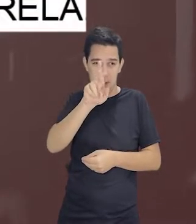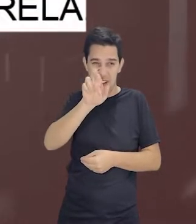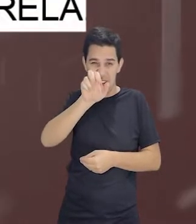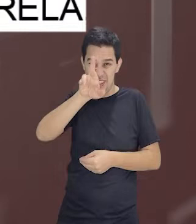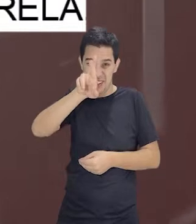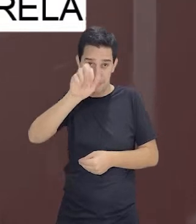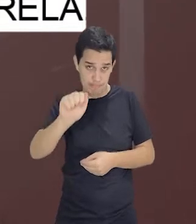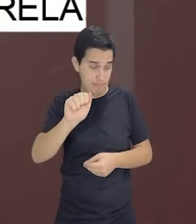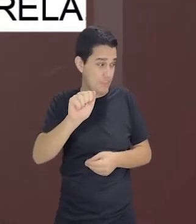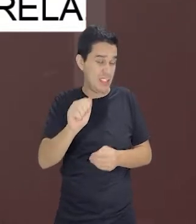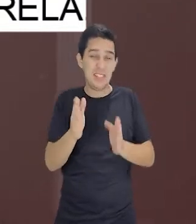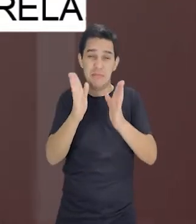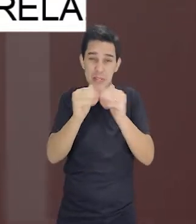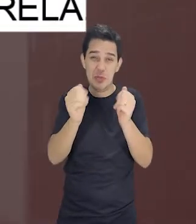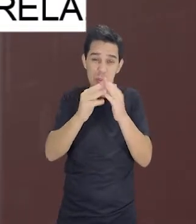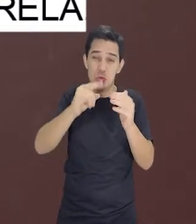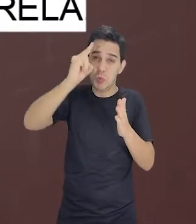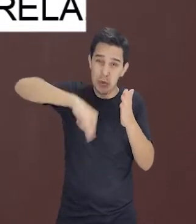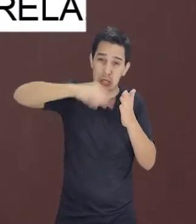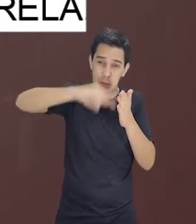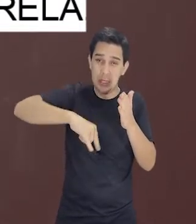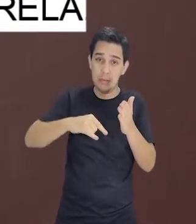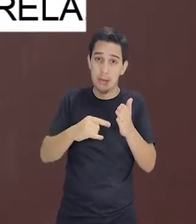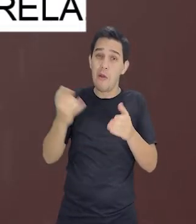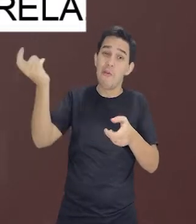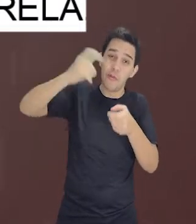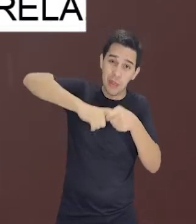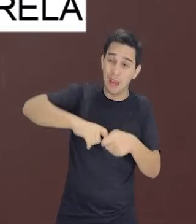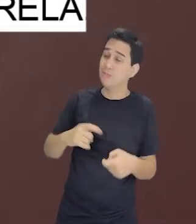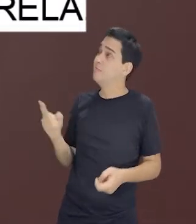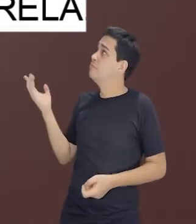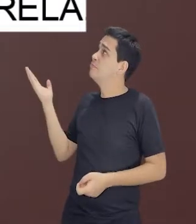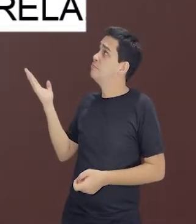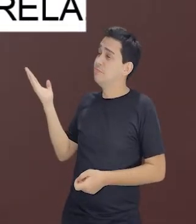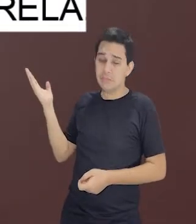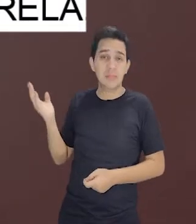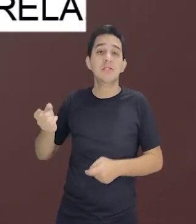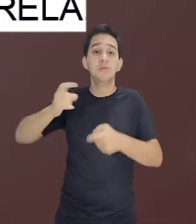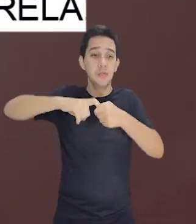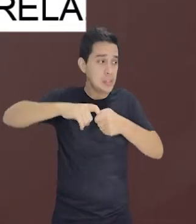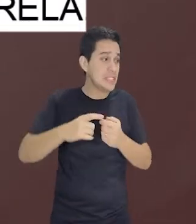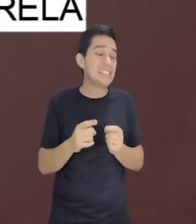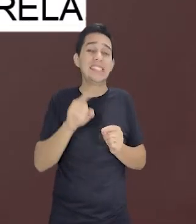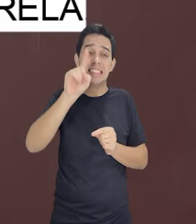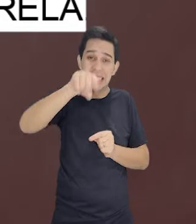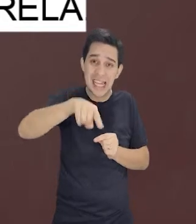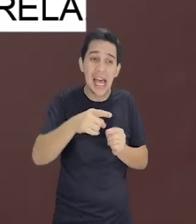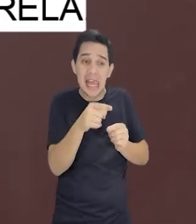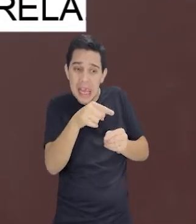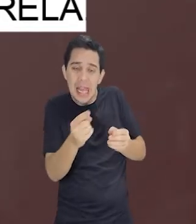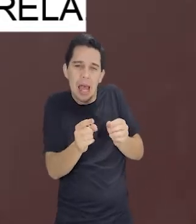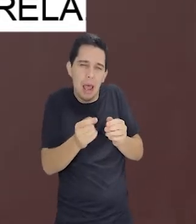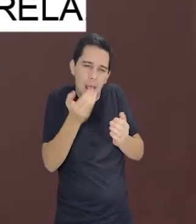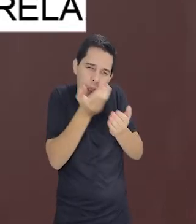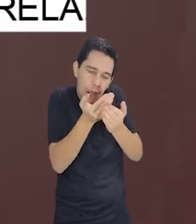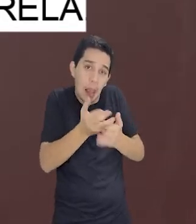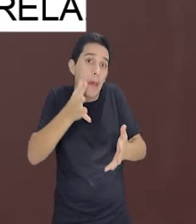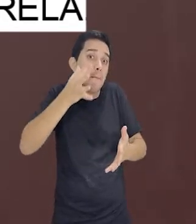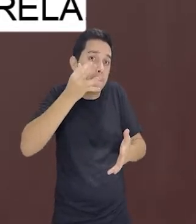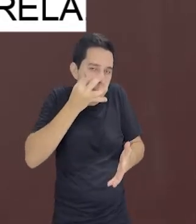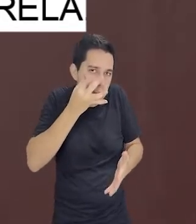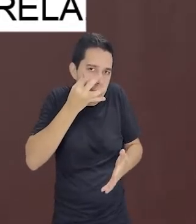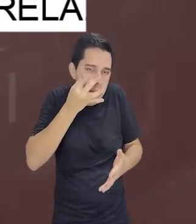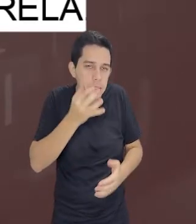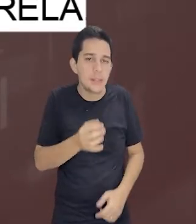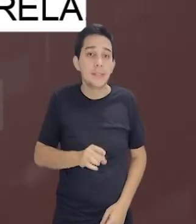razão do bandeiramento amarelo, e é uma obrigação. O município ele é obrigado a cumprir sob pena de multa,